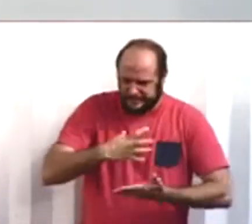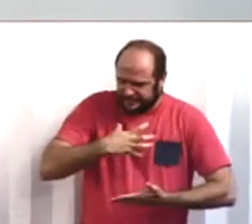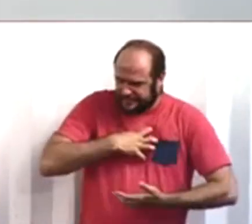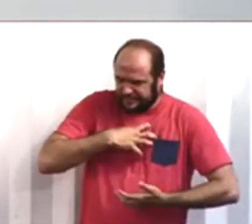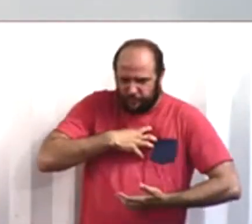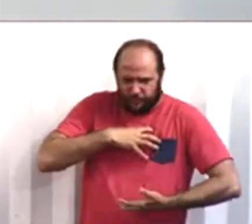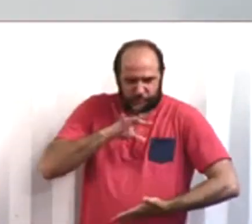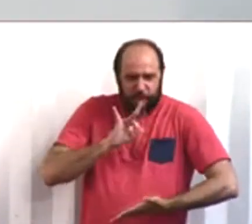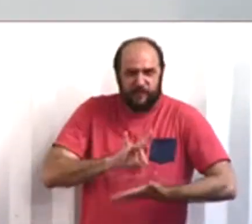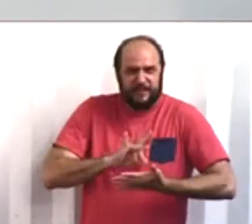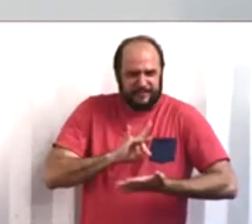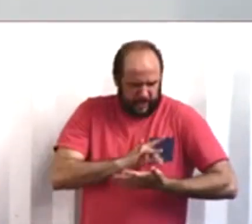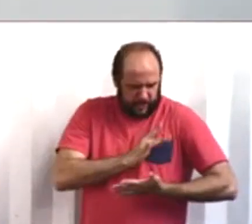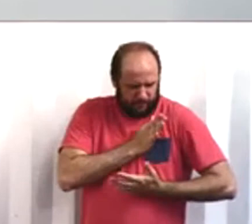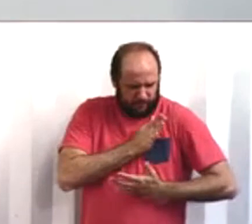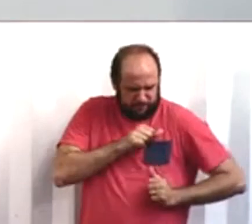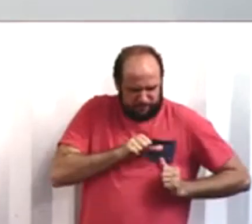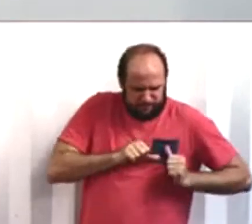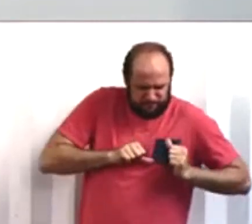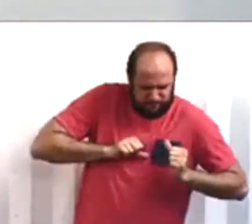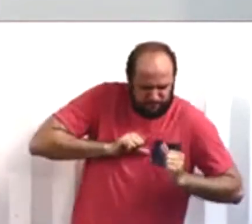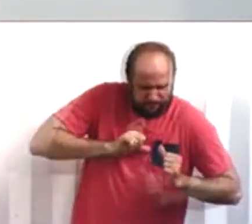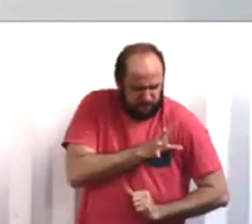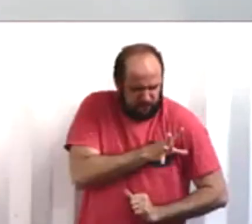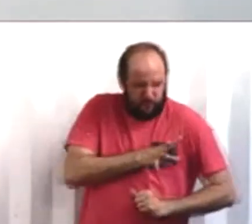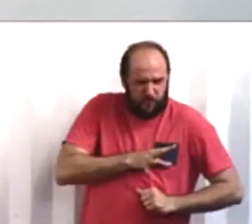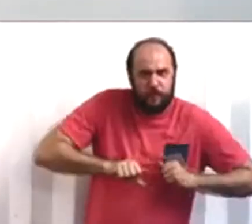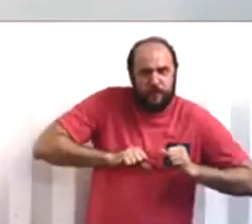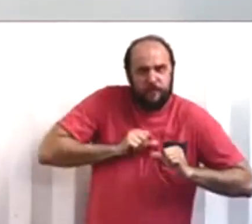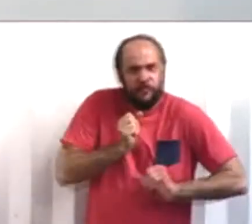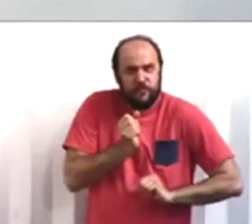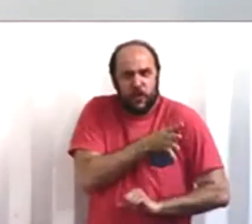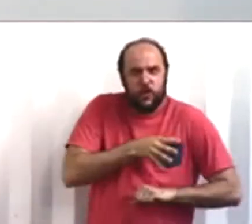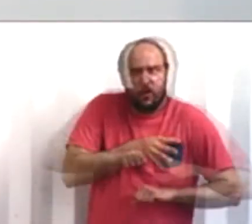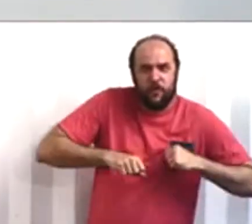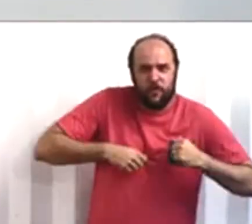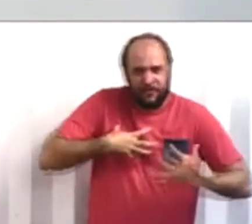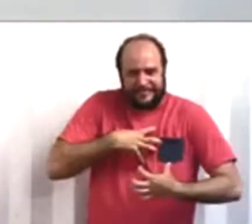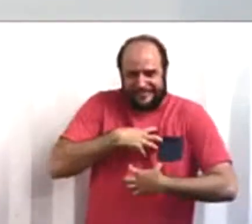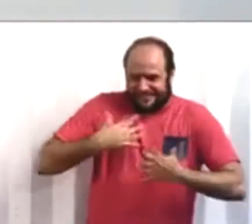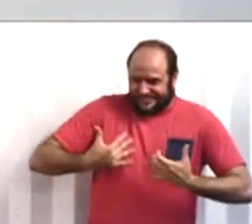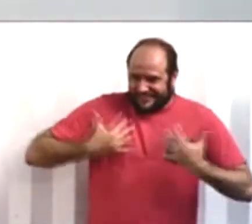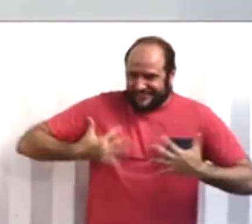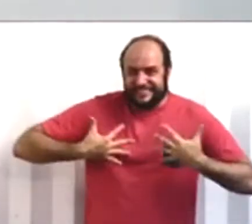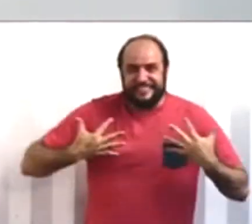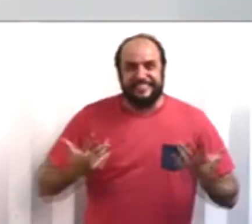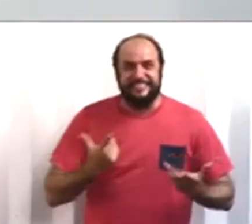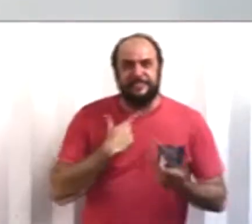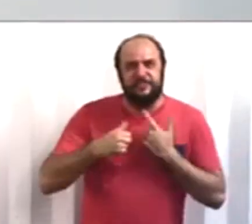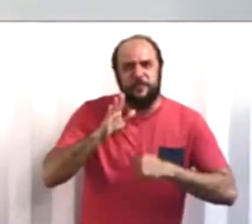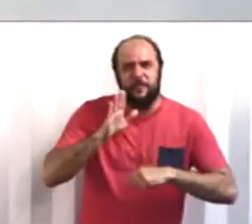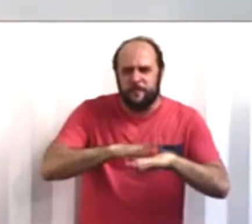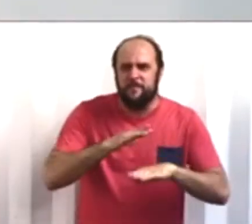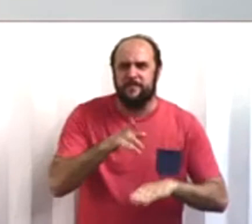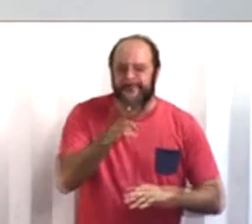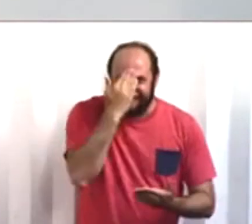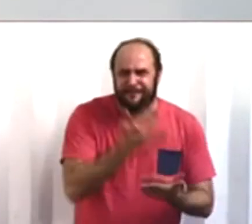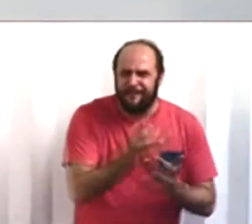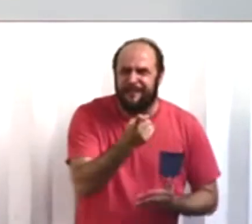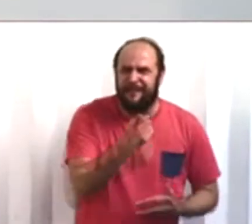acontecendo mesmo dentro do seu coração, renovando-o, lhe dando um gosto novo pelas coisas do Senhor?